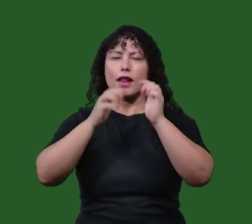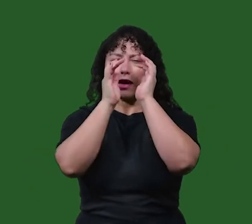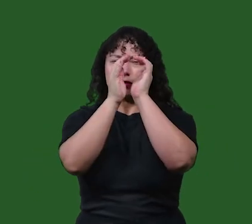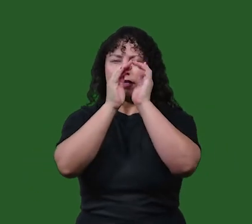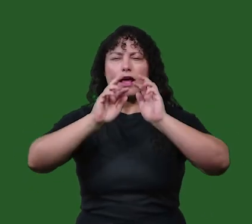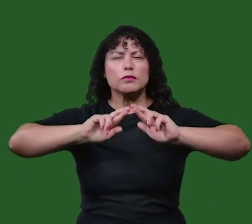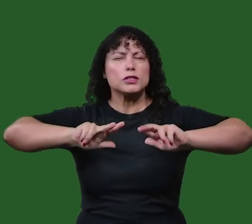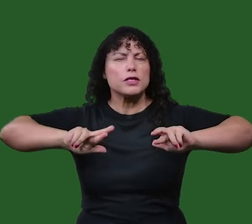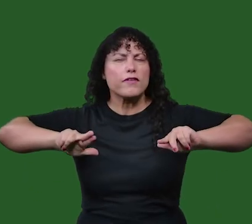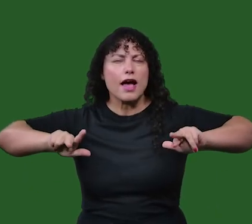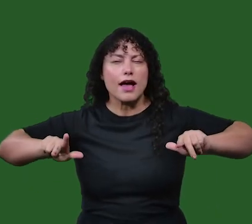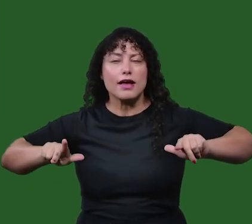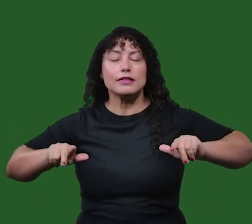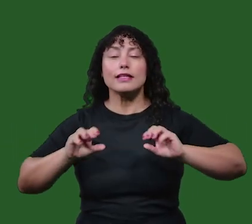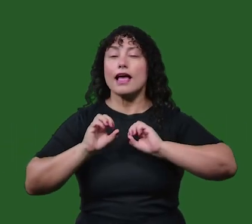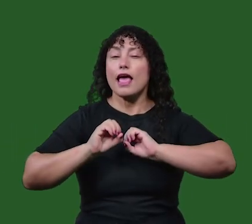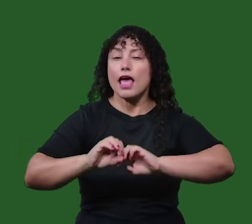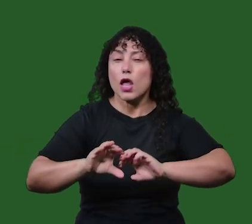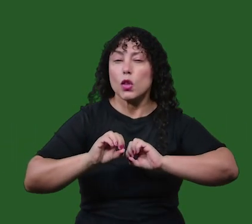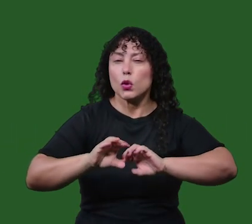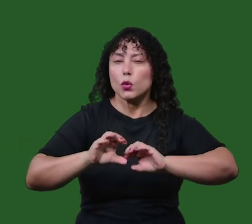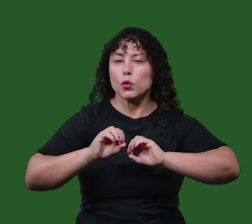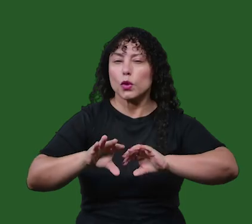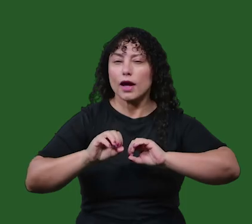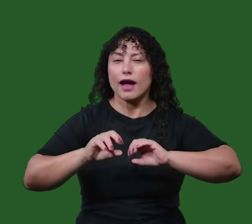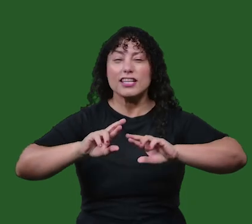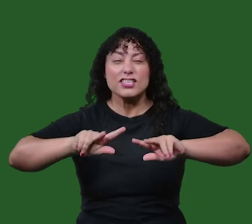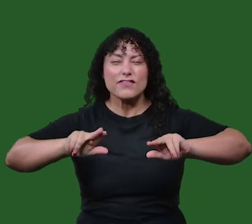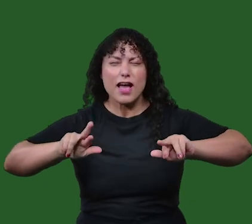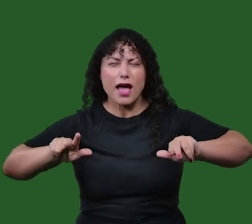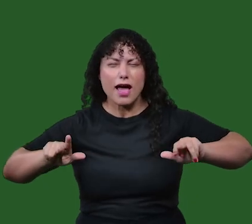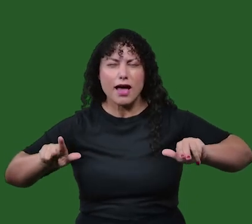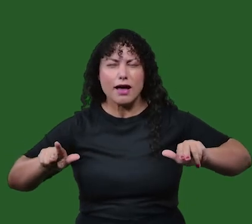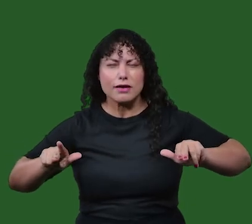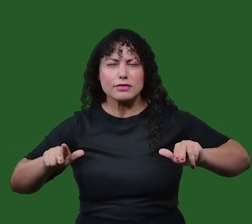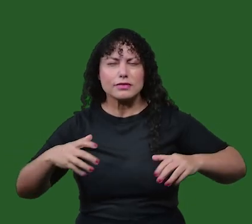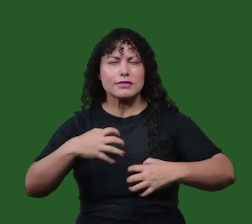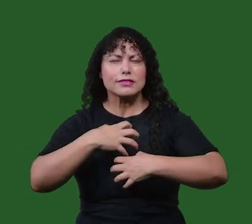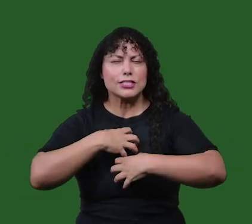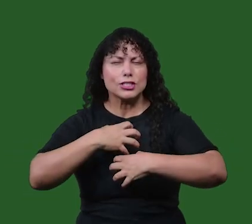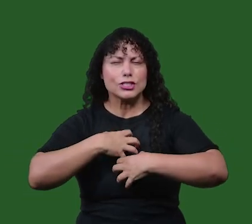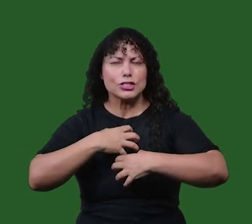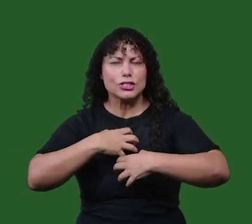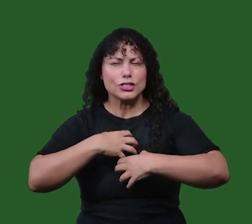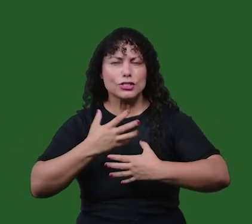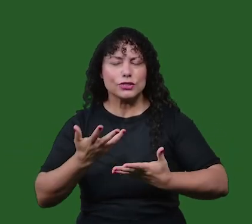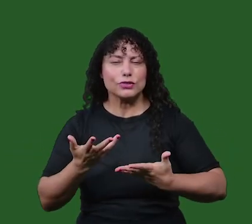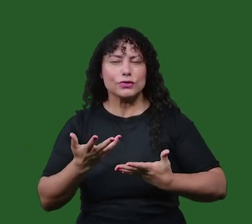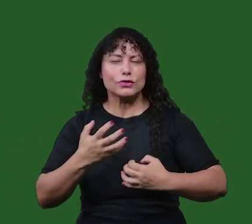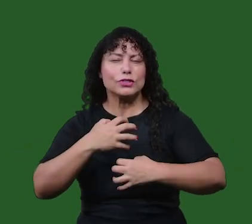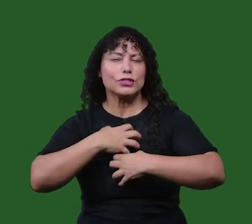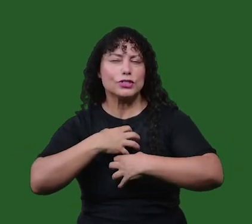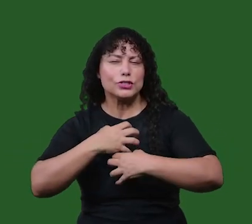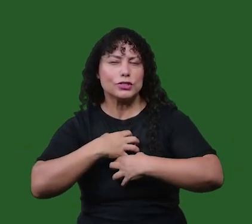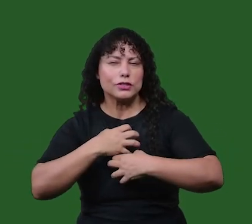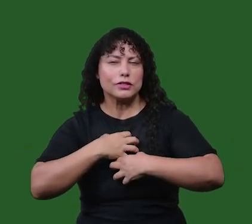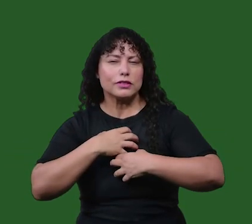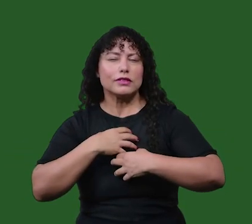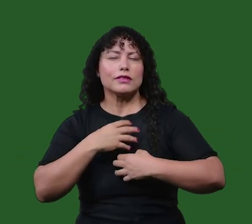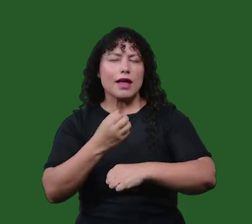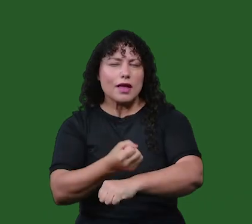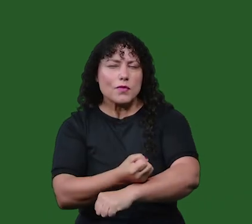trabalhar com cérebros diversos. Educar diversos em vários sentidos, né? No